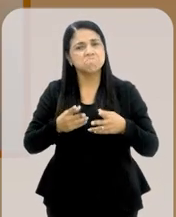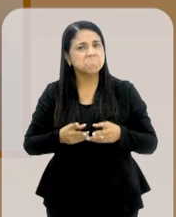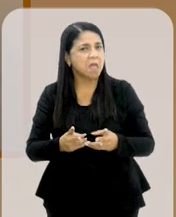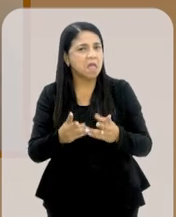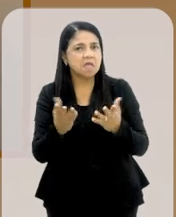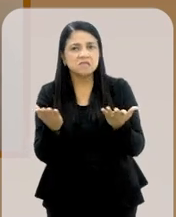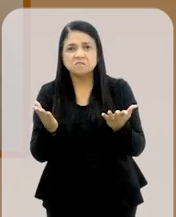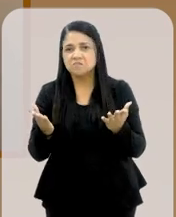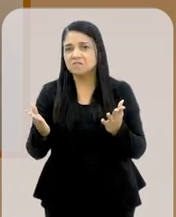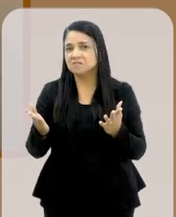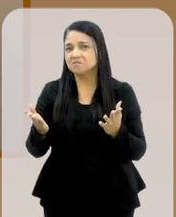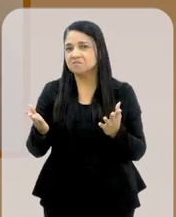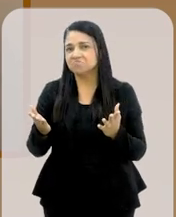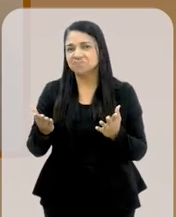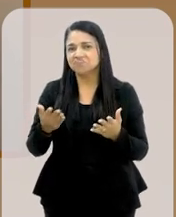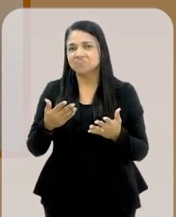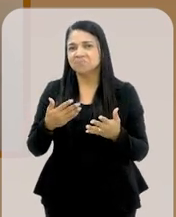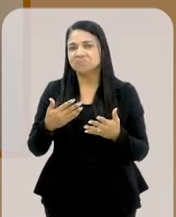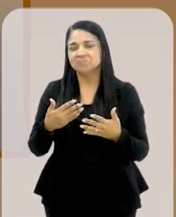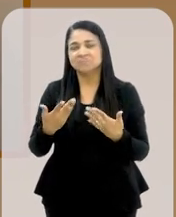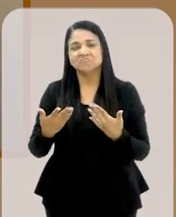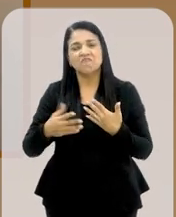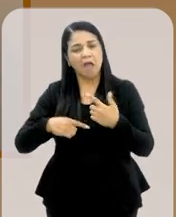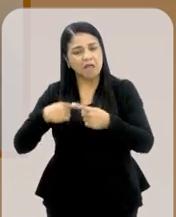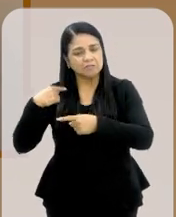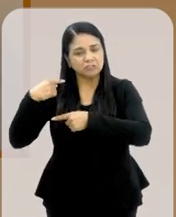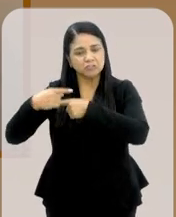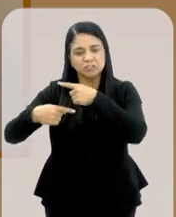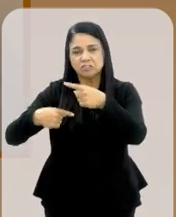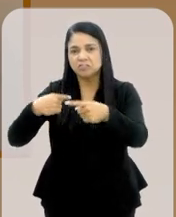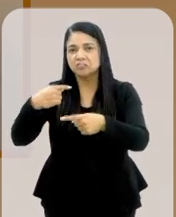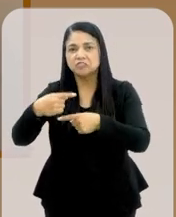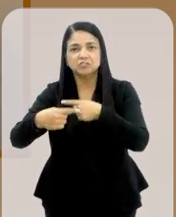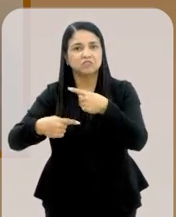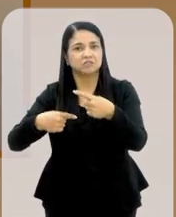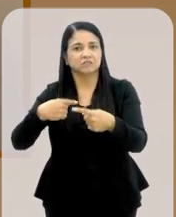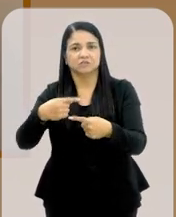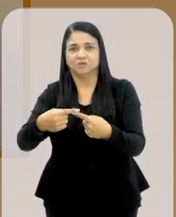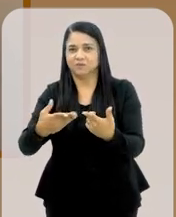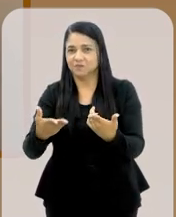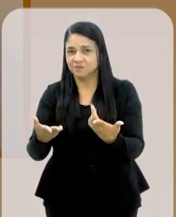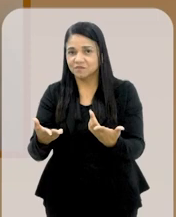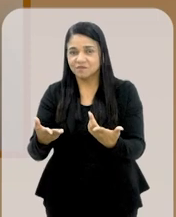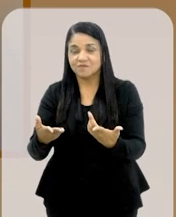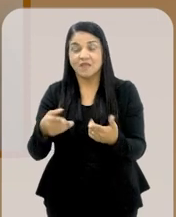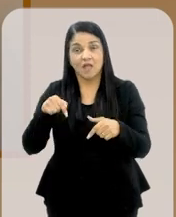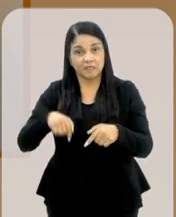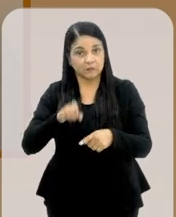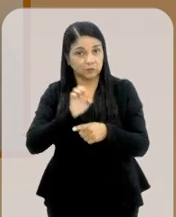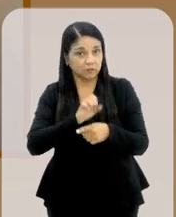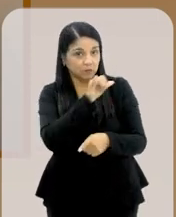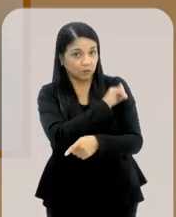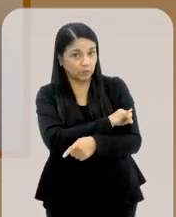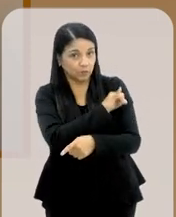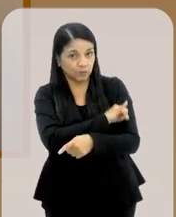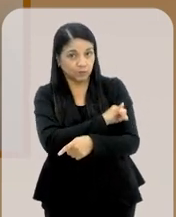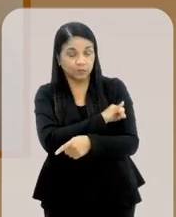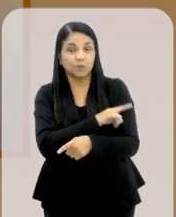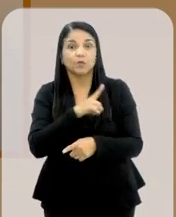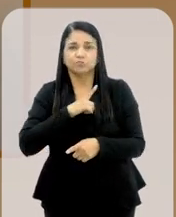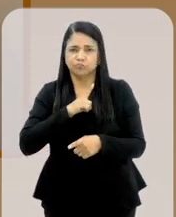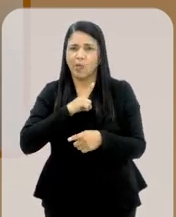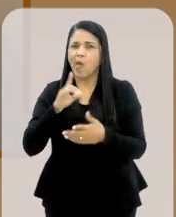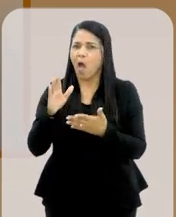que é assim mesmo, e vai passando isso de geração em geração. Aqui no Rio de